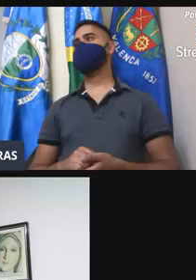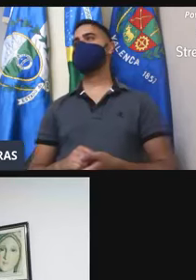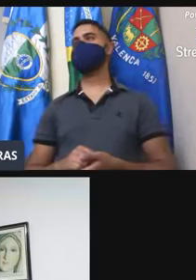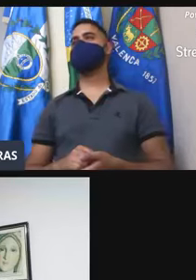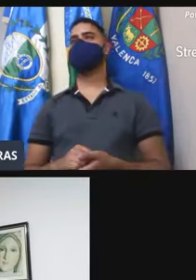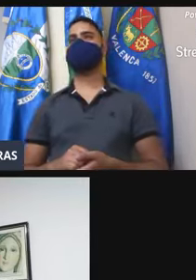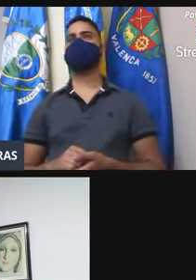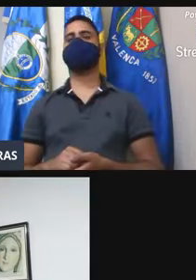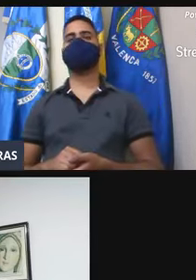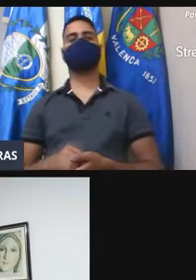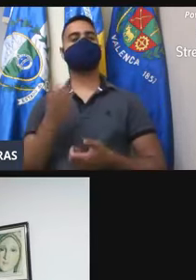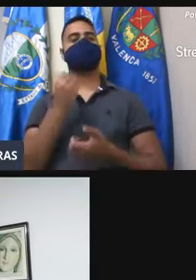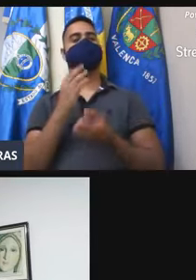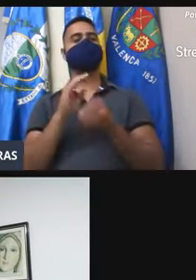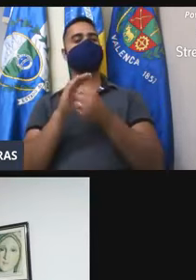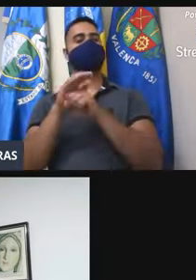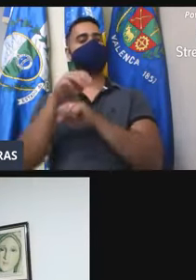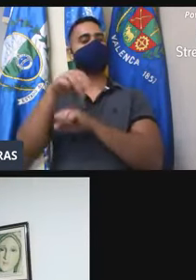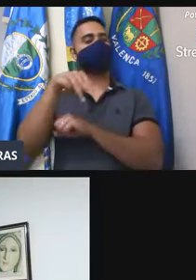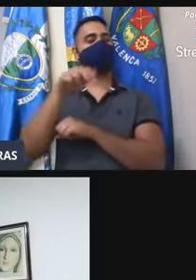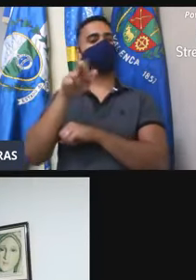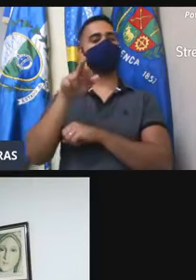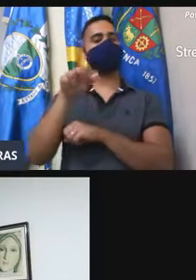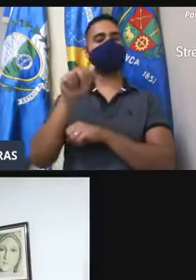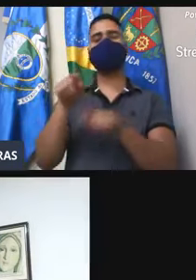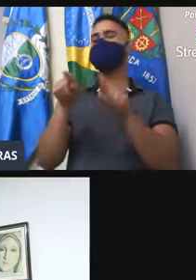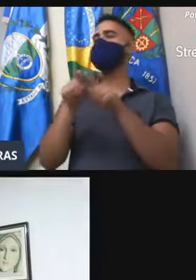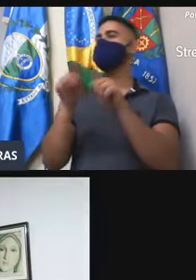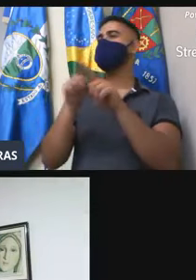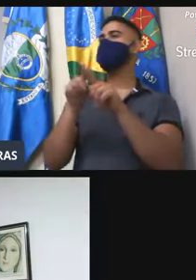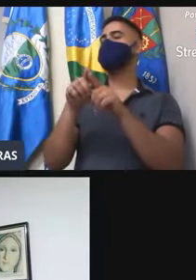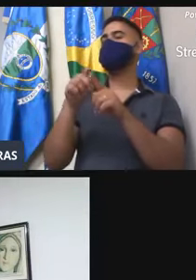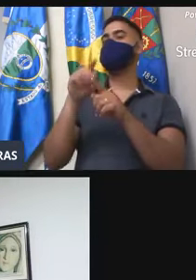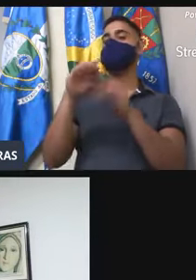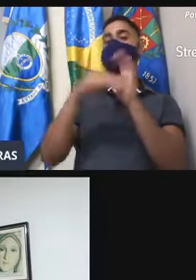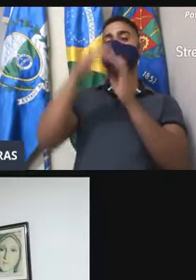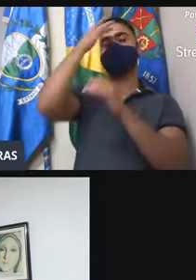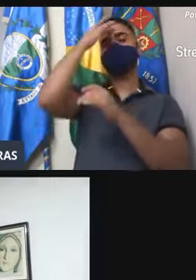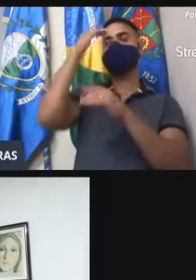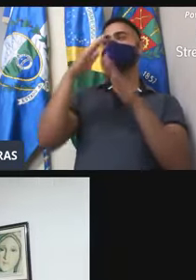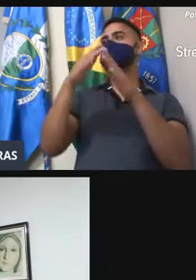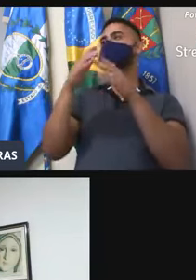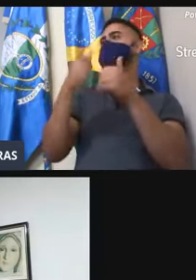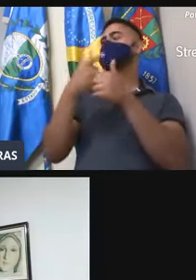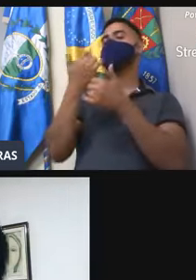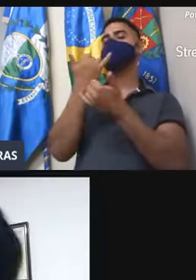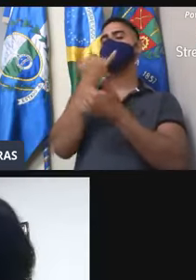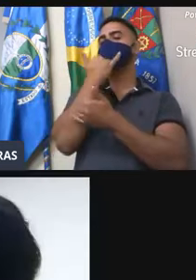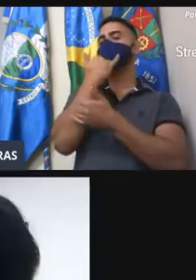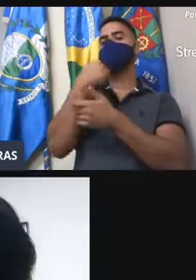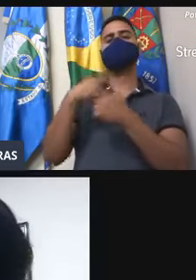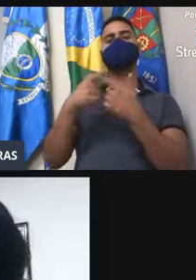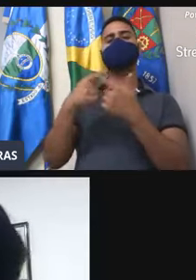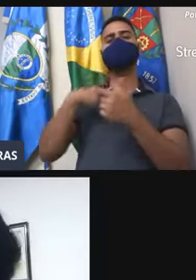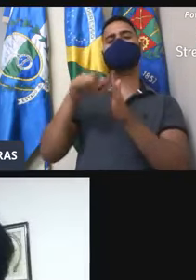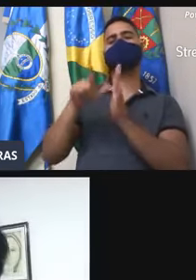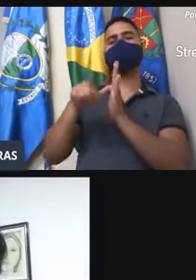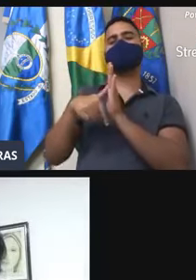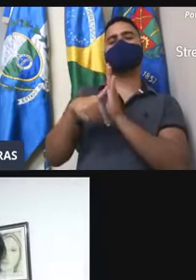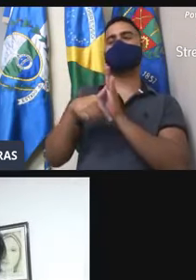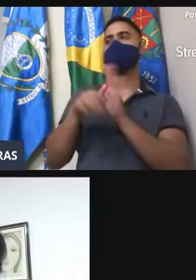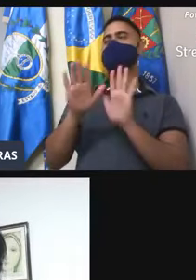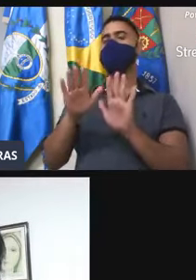Boa noite, Mara. Te cumprimentando, quero cumprimentar a todos. Primeiro, quero me desculpar pelo meu pequeno atraso,